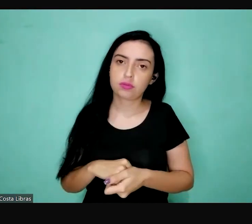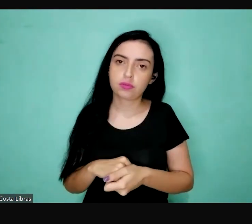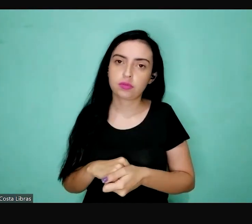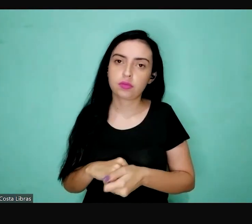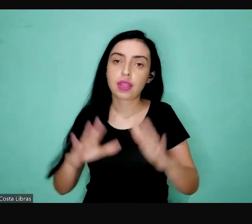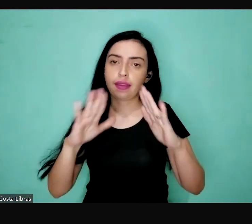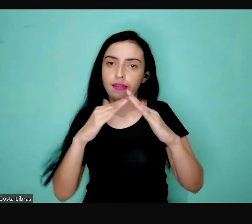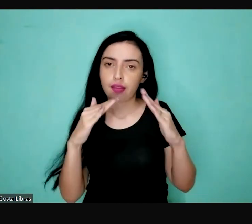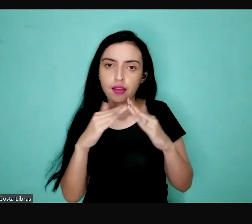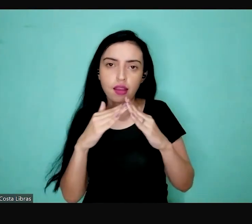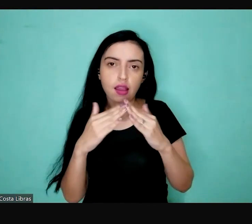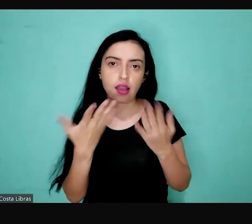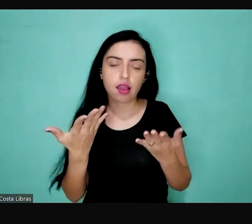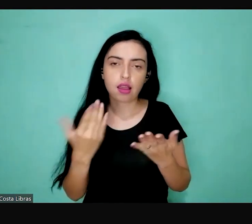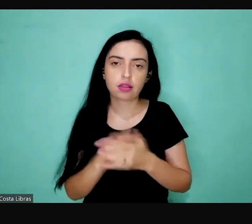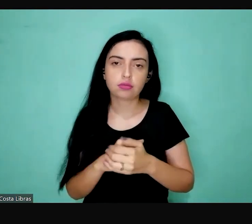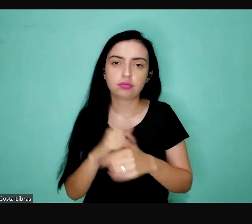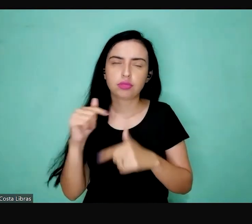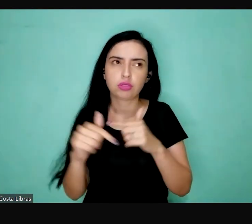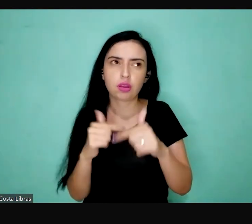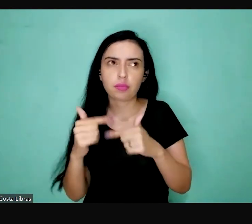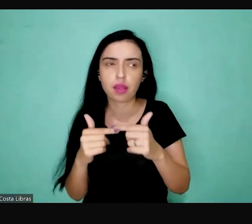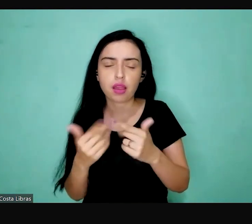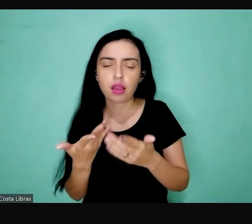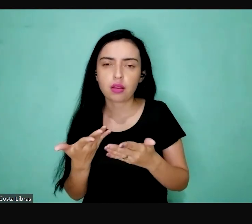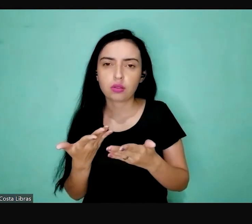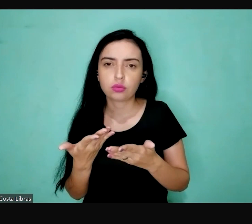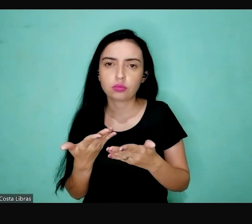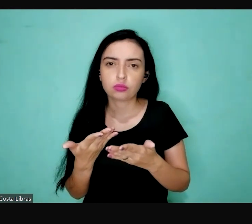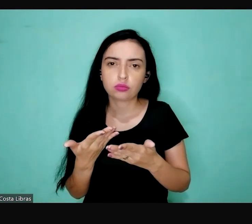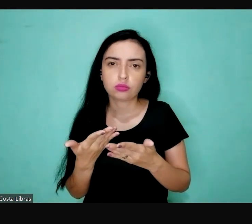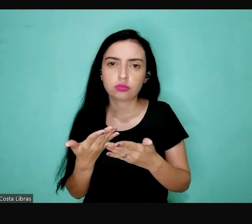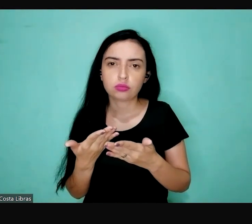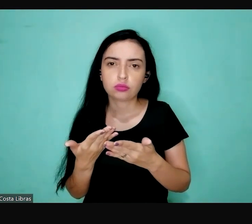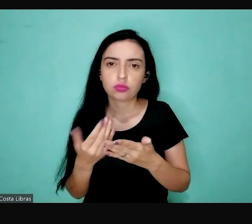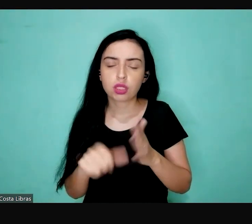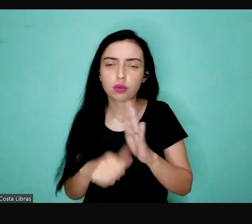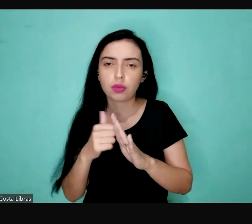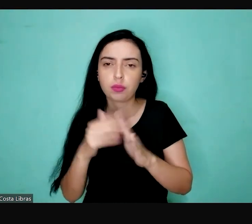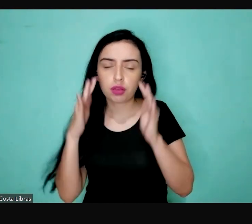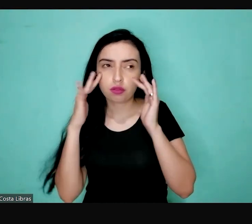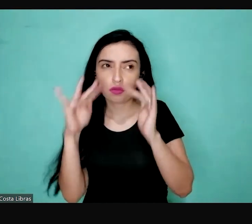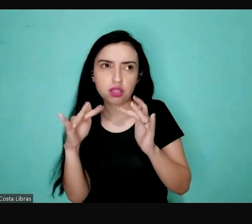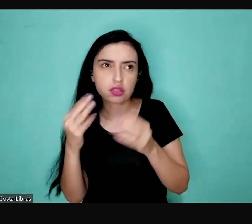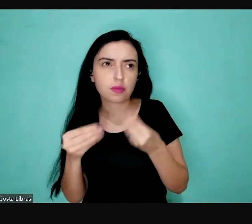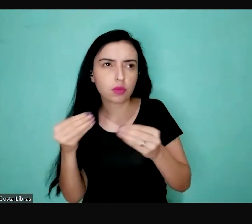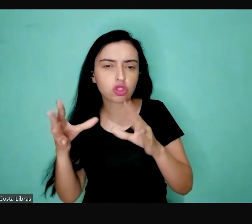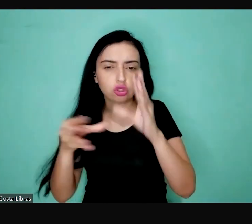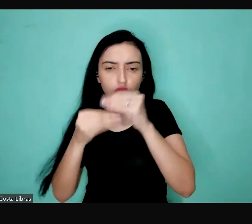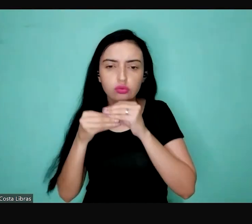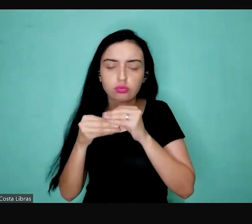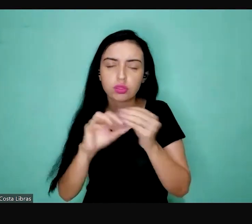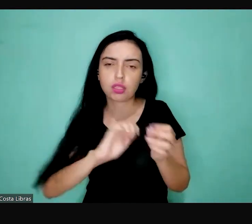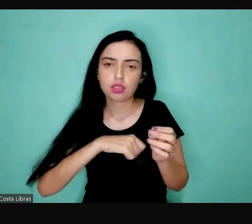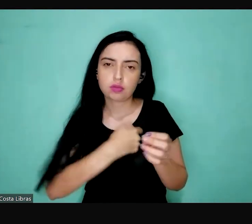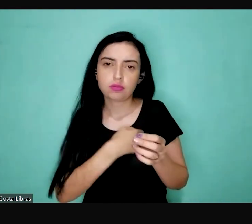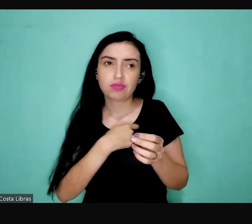domicílio, intimidade. A primeira vista pode resultar estranho, mas é a